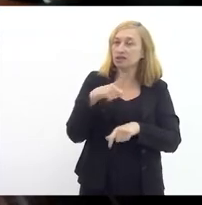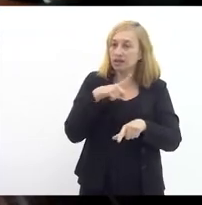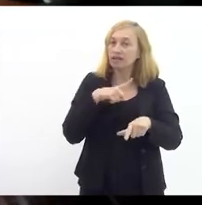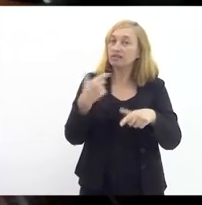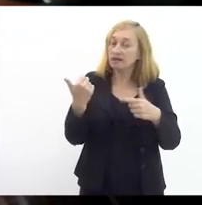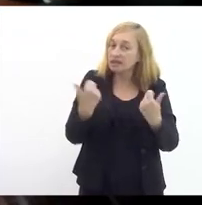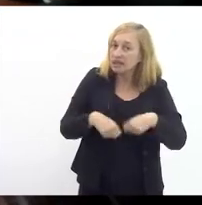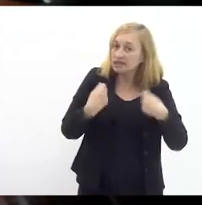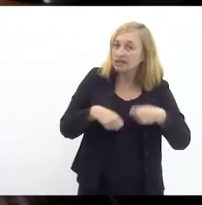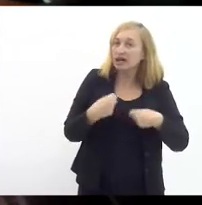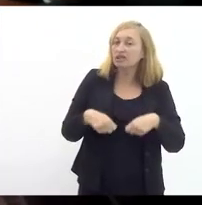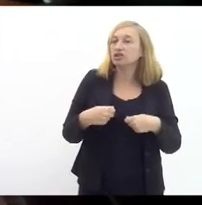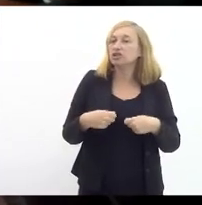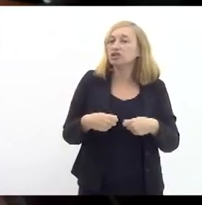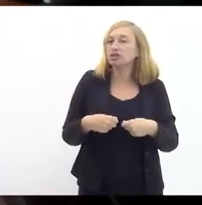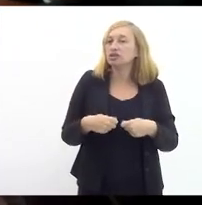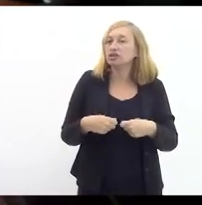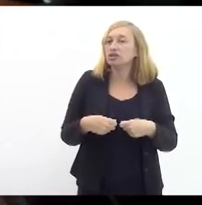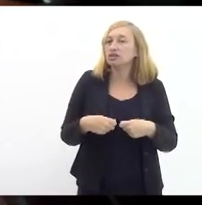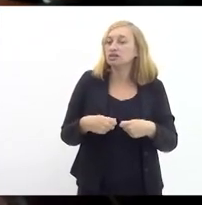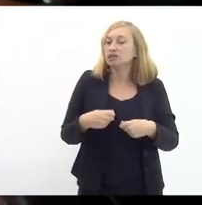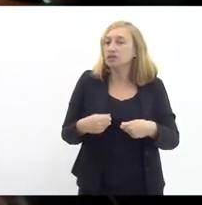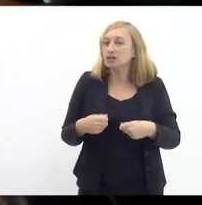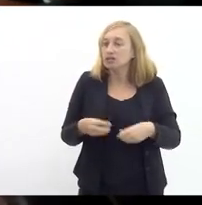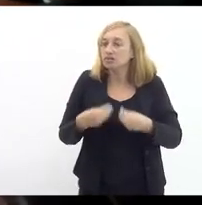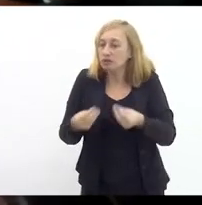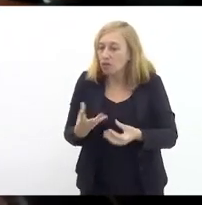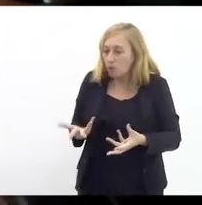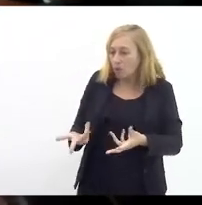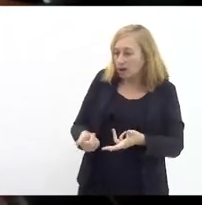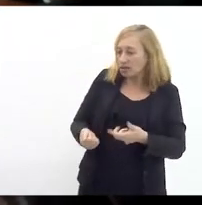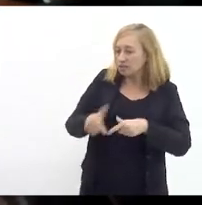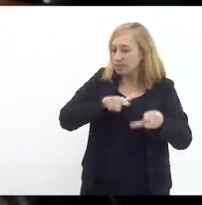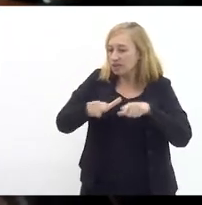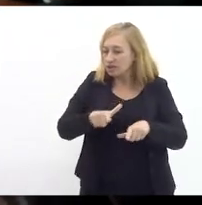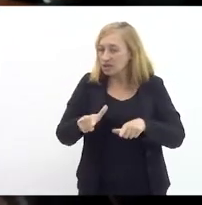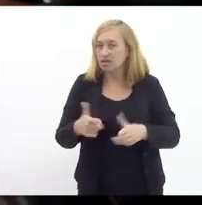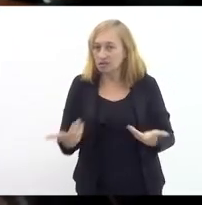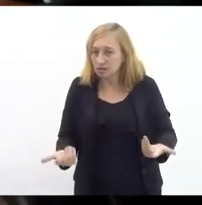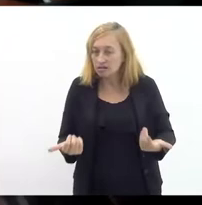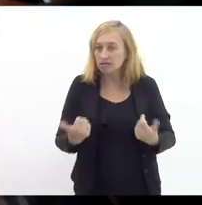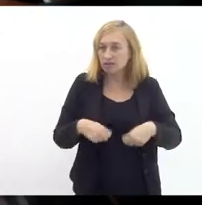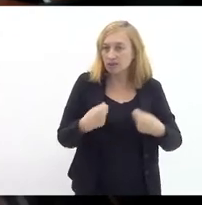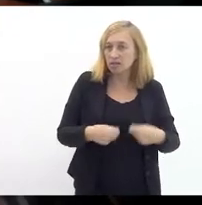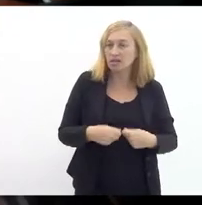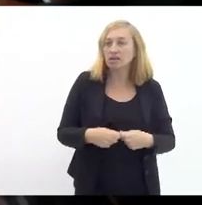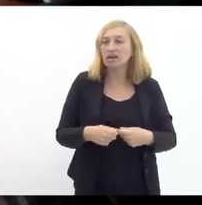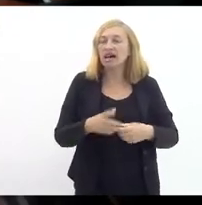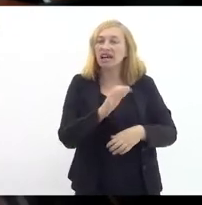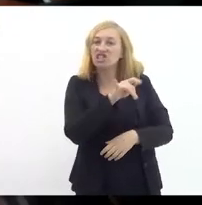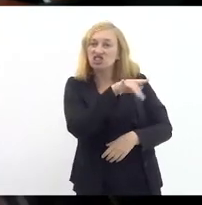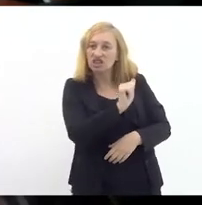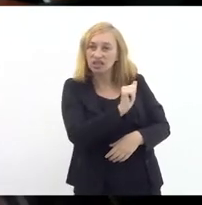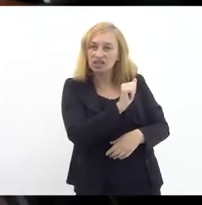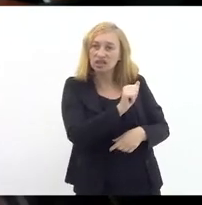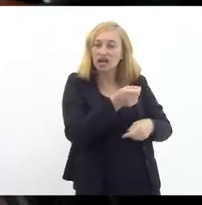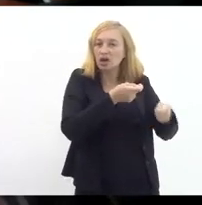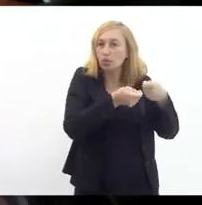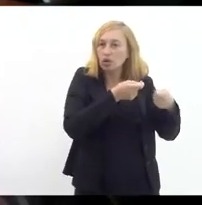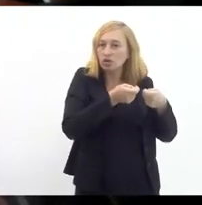necessidade de estabelecer a qualidade que você precisa de serviço. A agência reguladora é um ente que ele